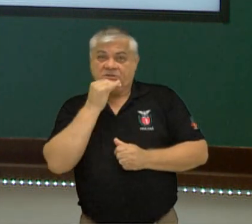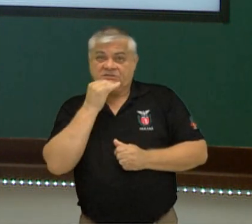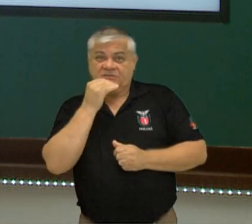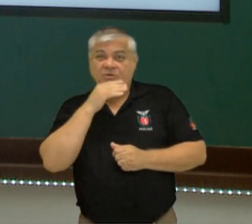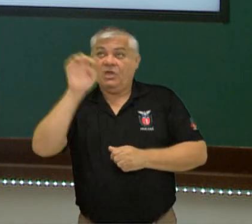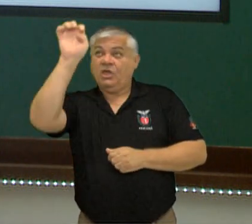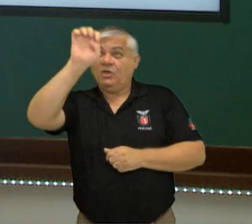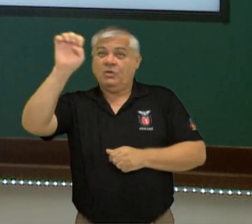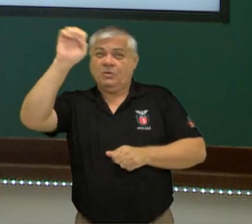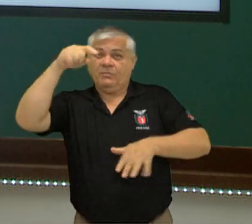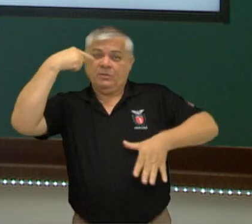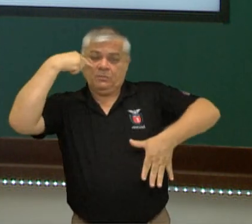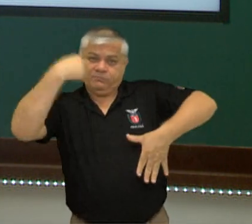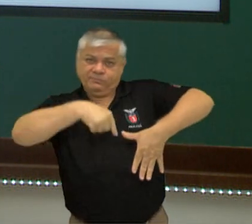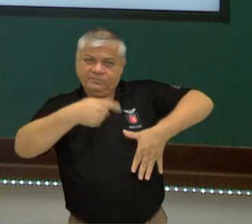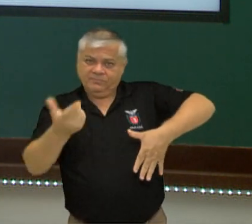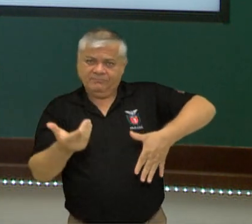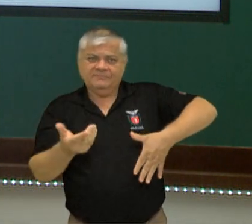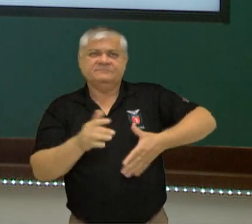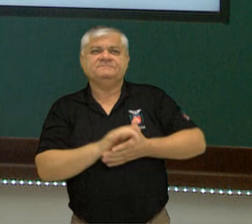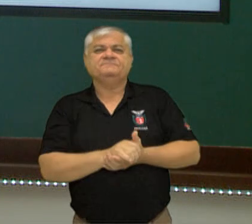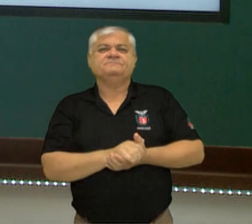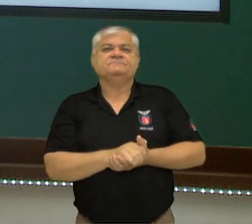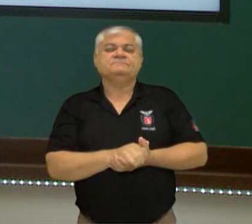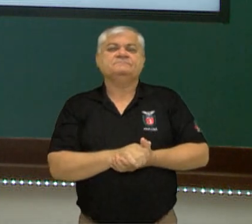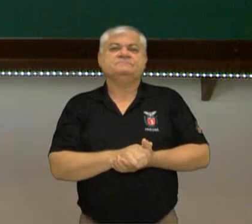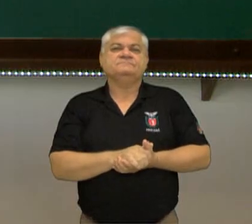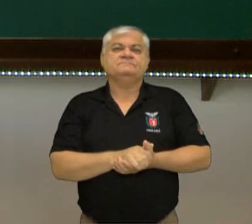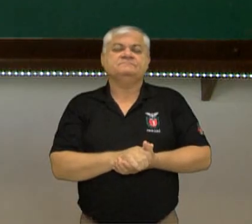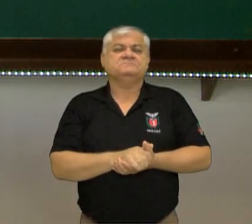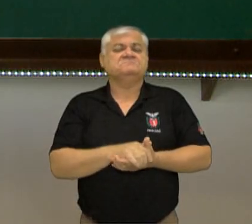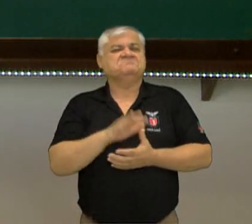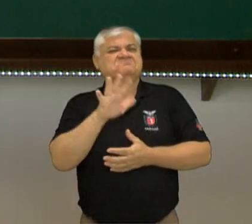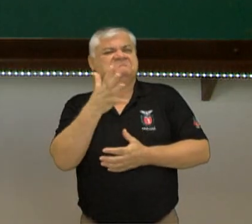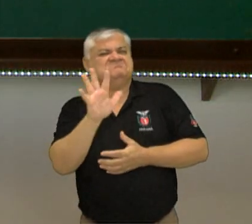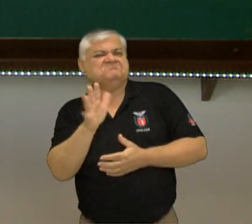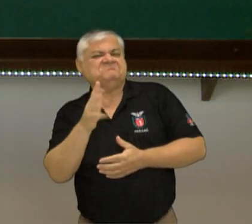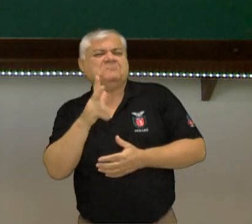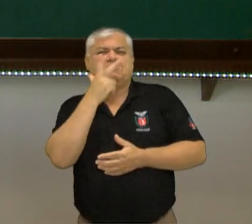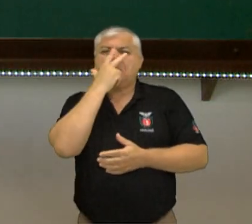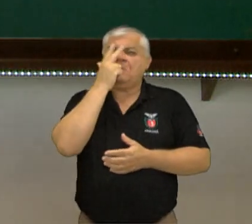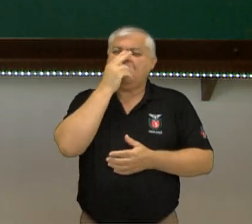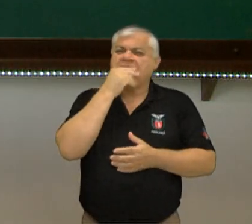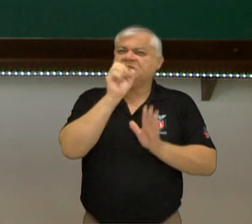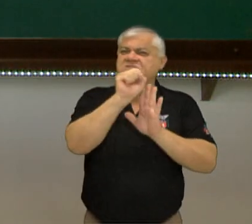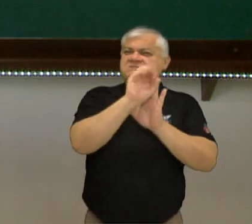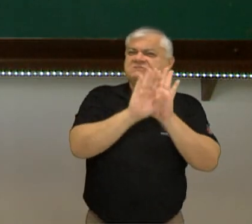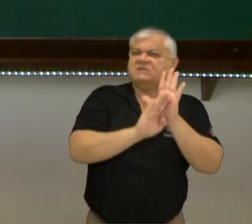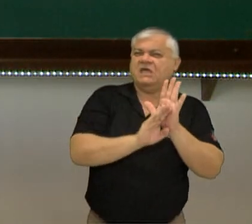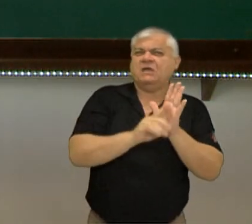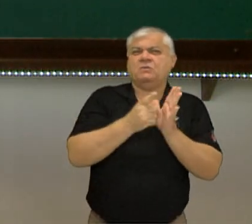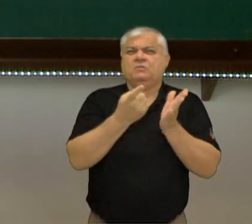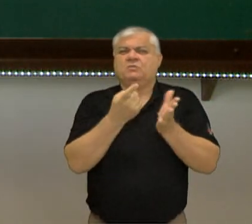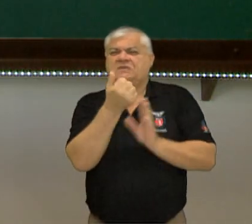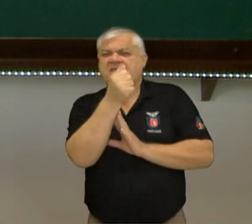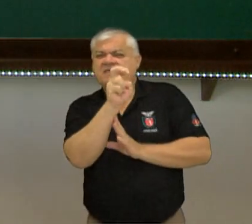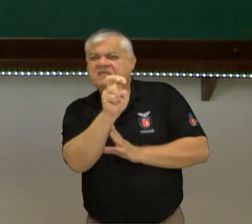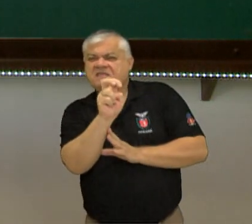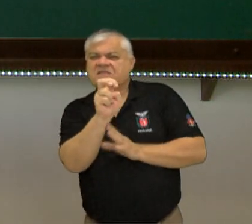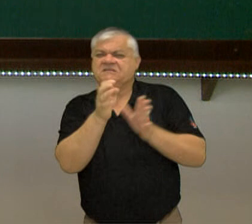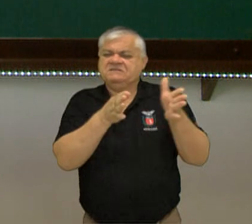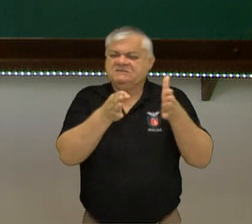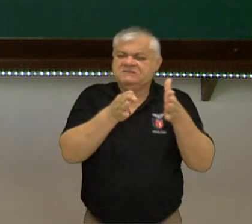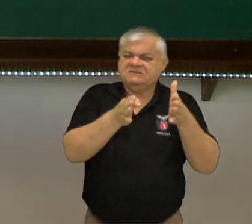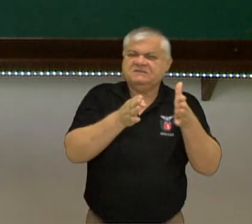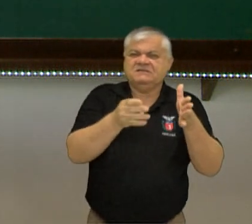europeus descobriram a América? Então, aqui, pessoal, estima-se, né, que no final do século XV, início do